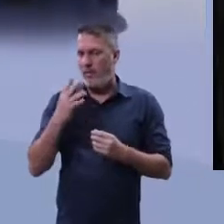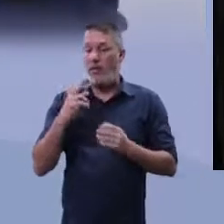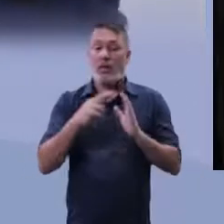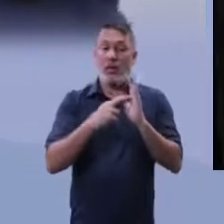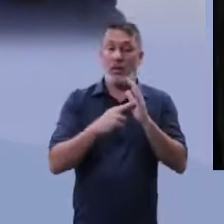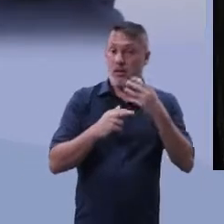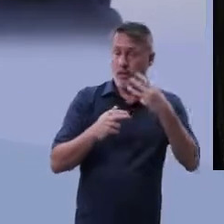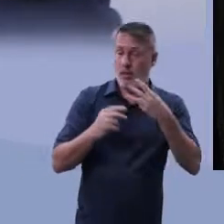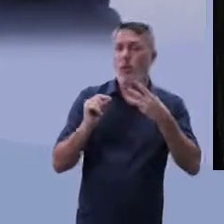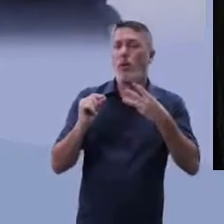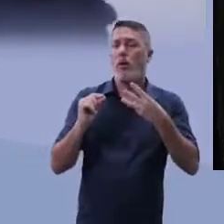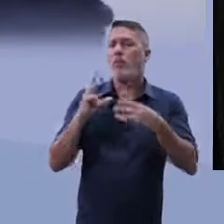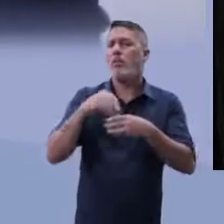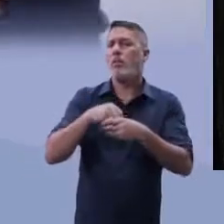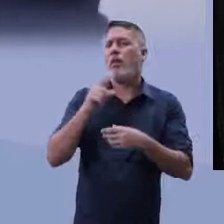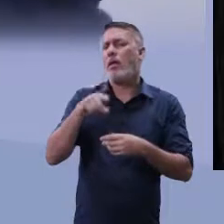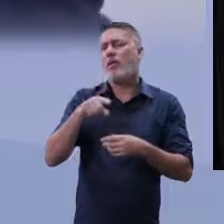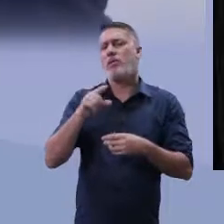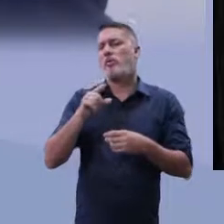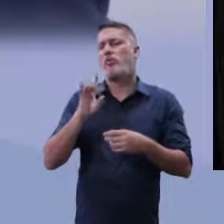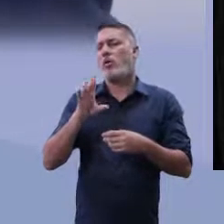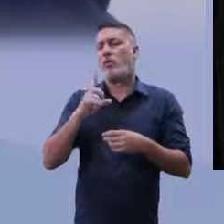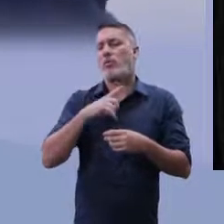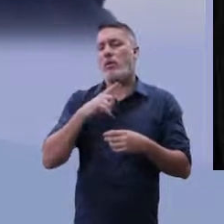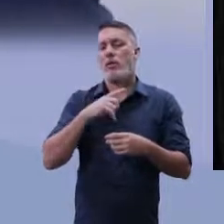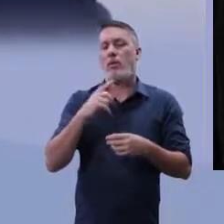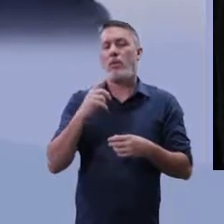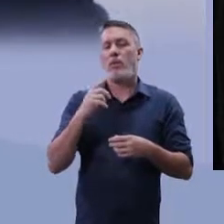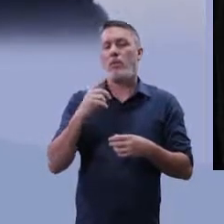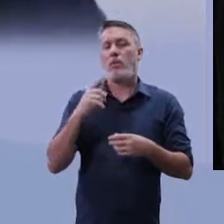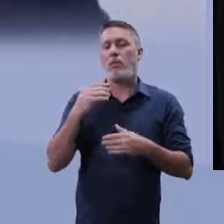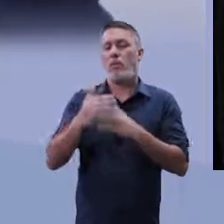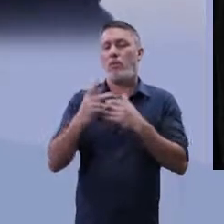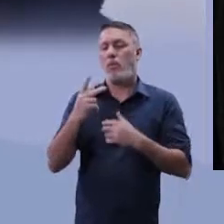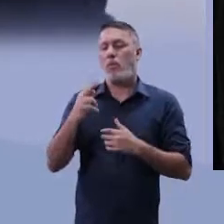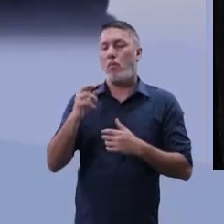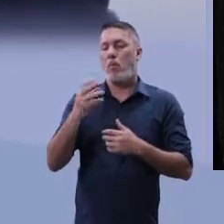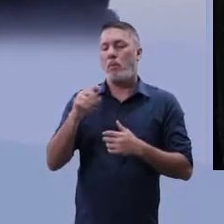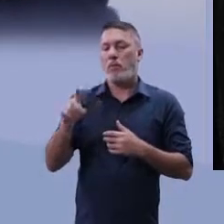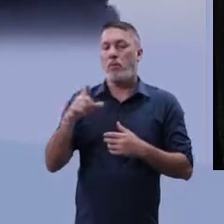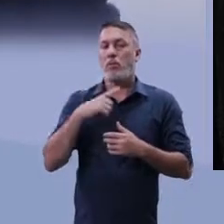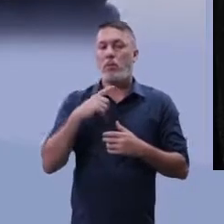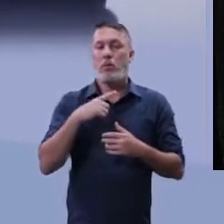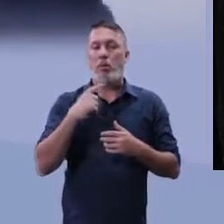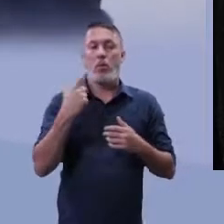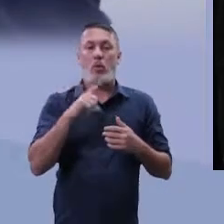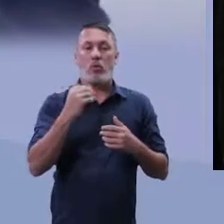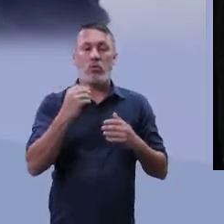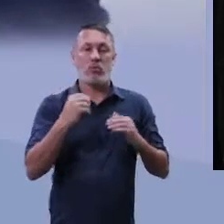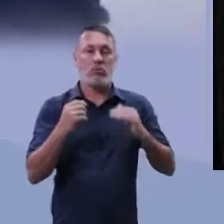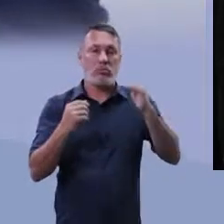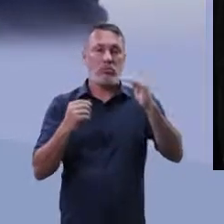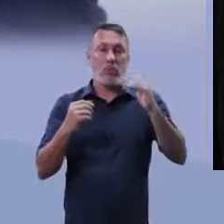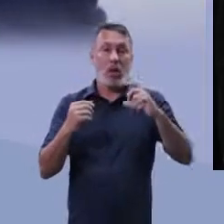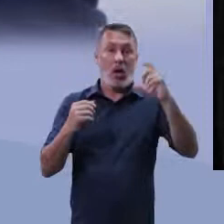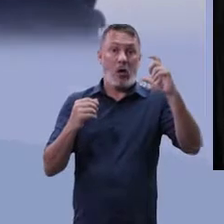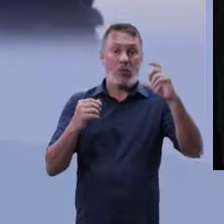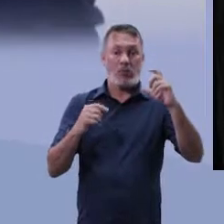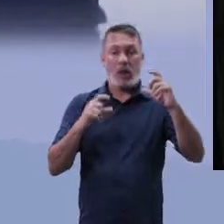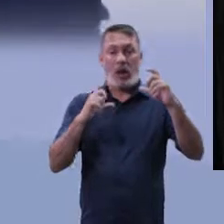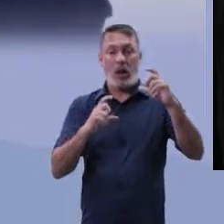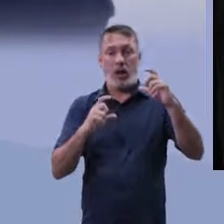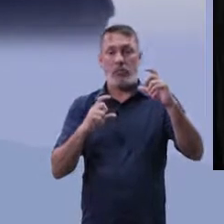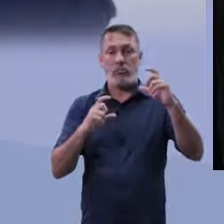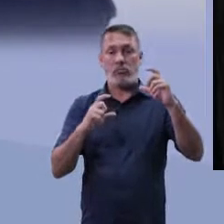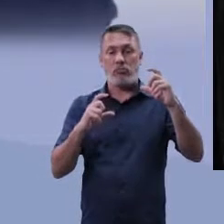3. Pegou a visão, meu hacker? A regra de 3 nada mais é do que uma proporção, onde você vai colocar uma grandeza em cima